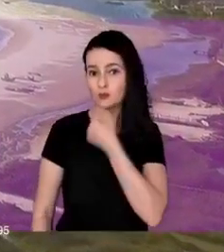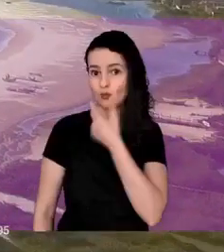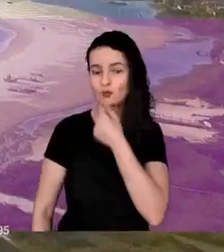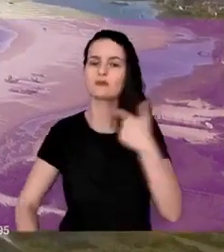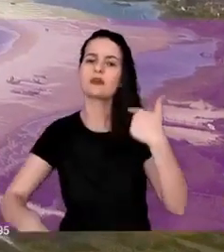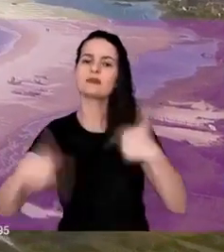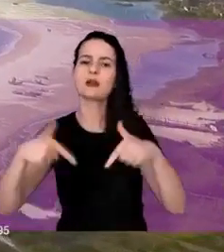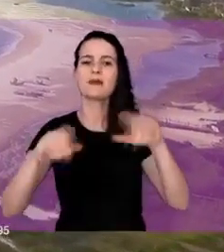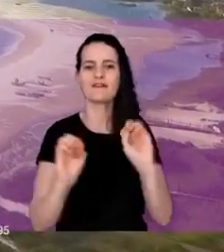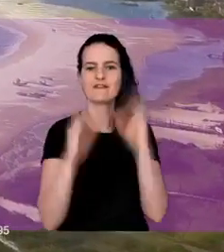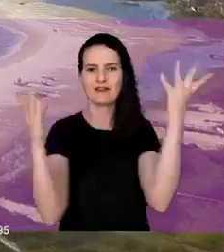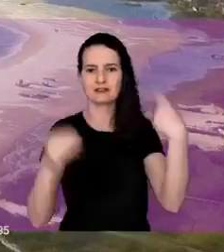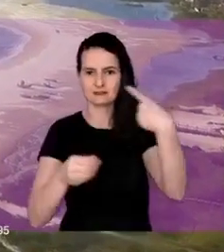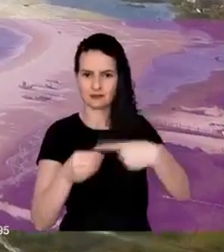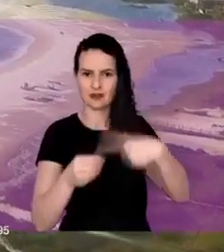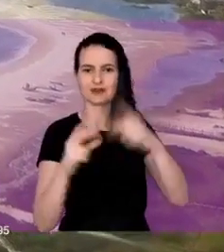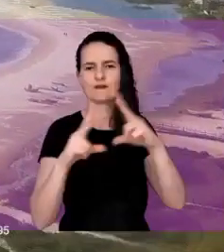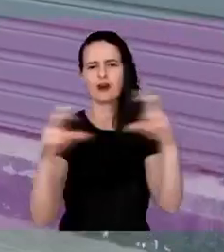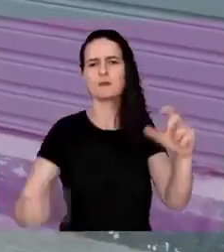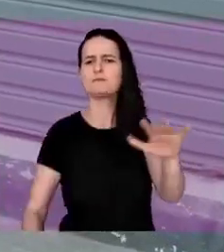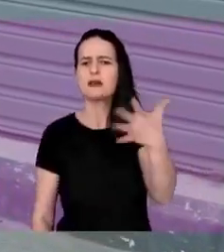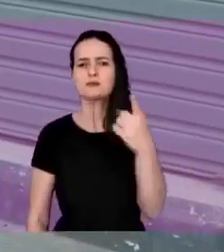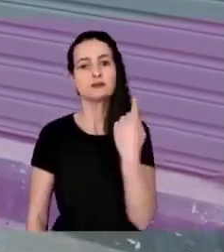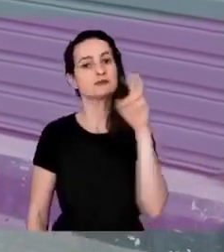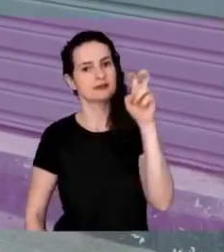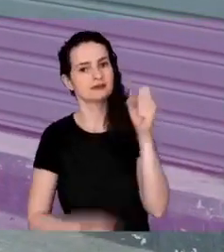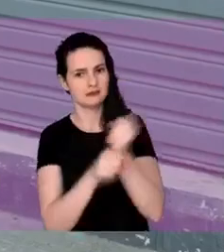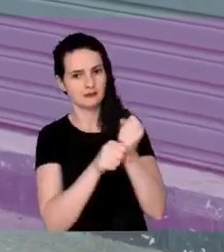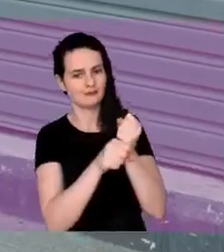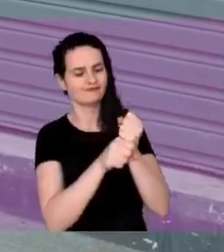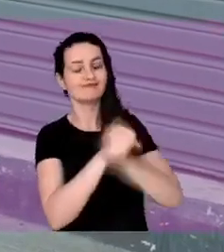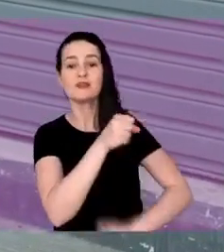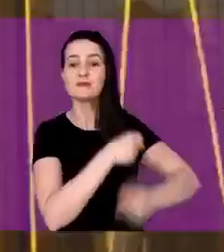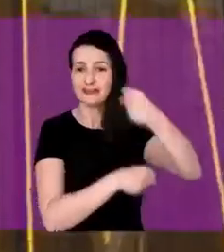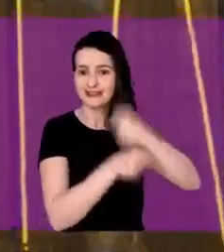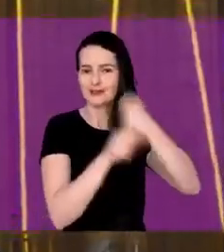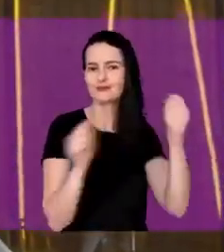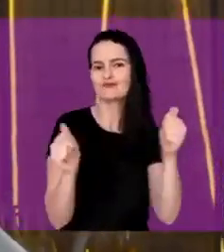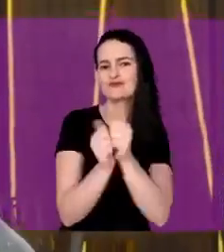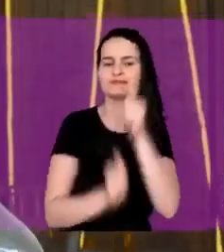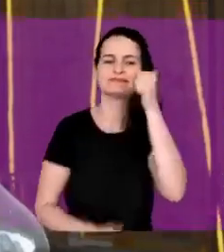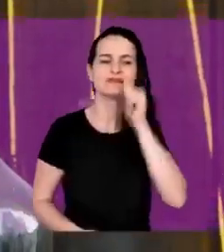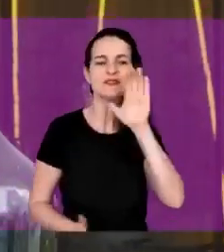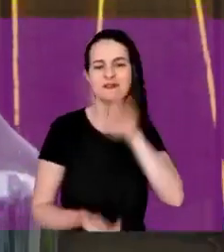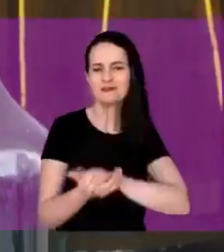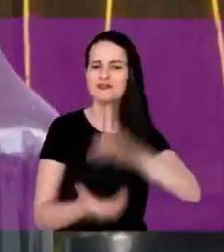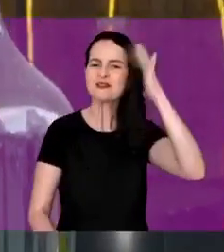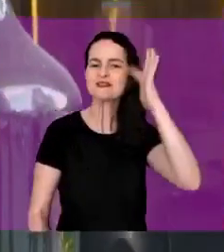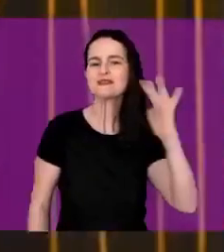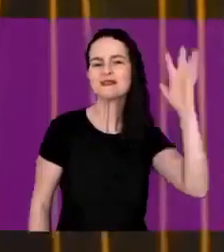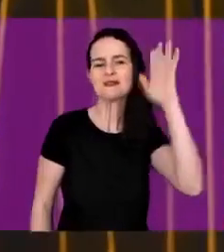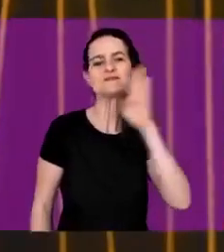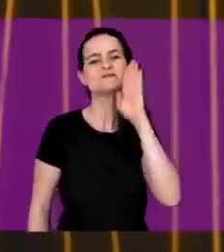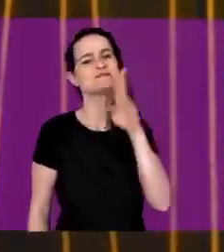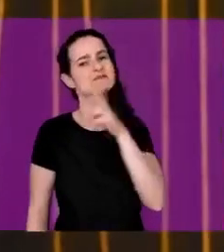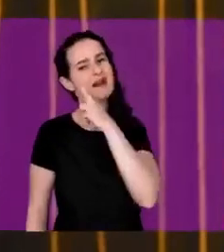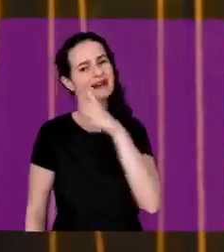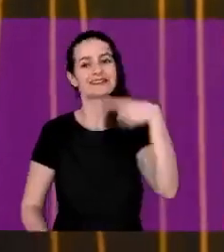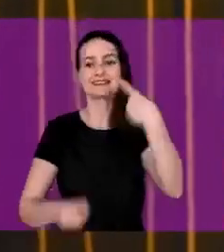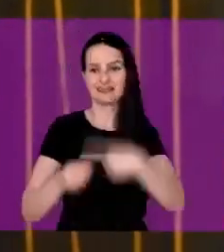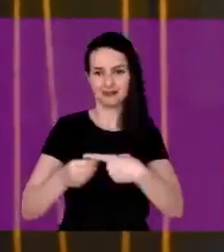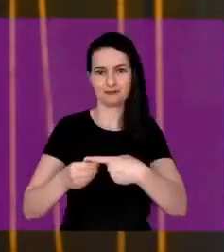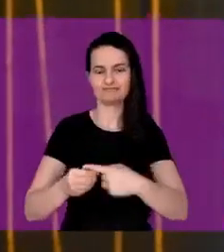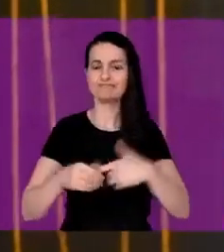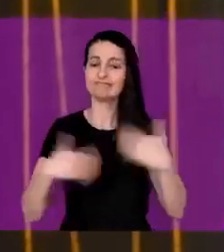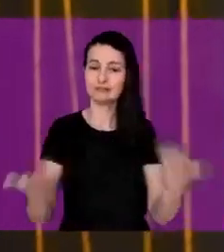Professor Elson 50, prefeito. Vice Lino Pérez. Eu trabalho com eventos em Floripa há uns 15 anos, mais ou menos. Mas há cerca de um